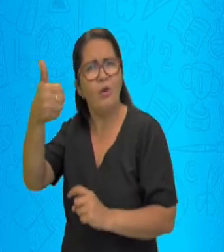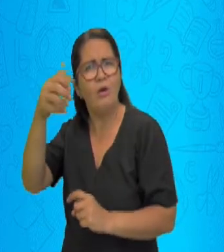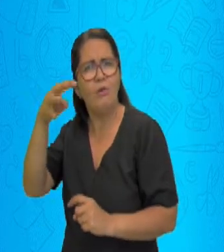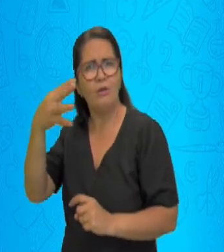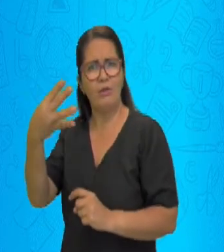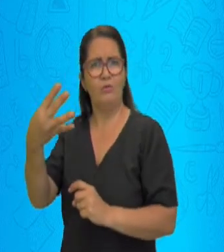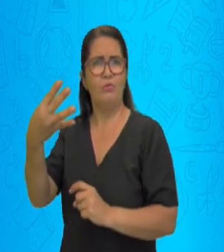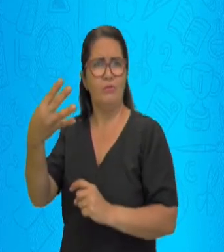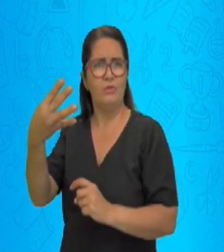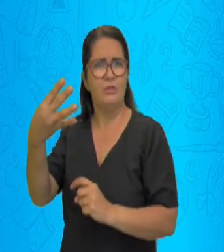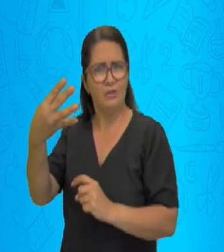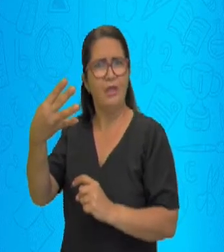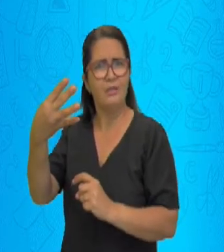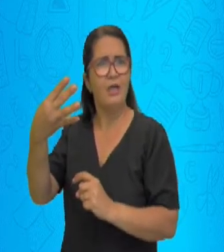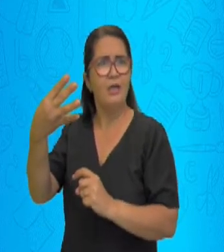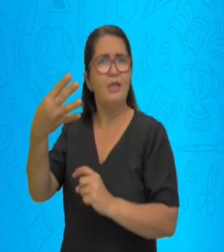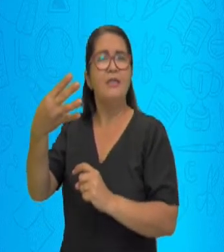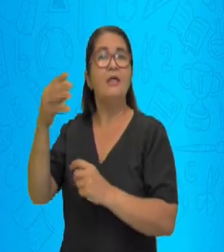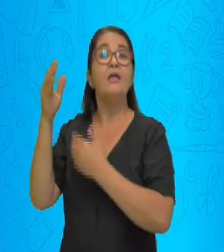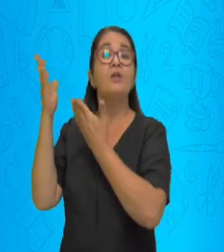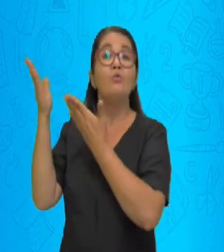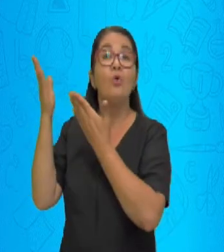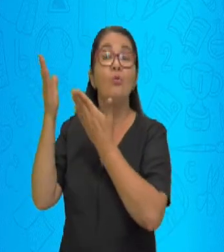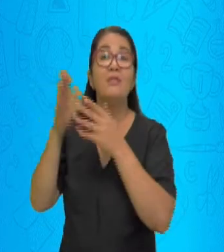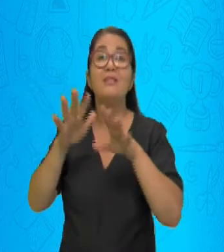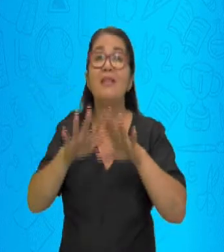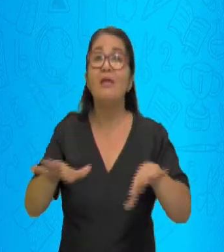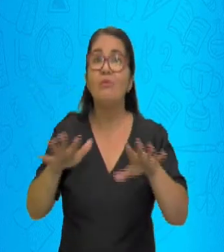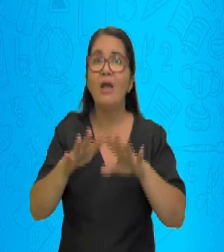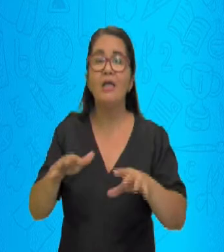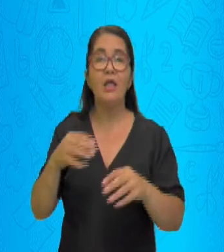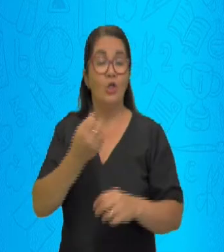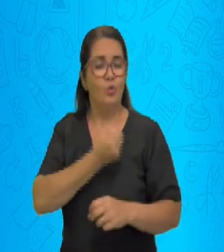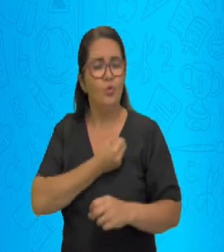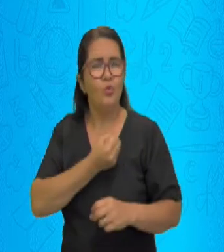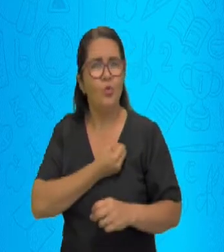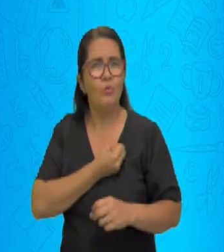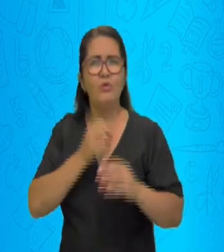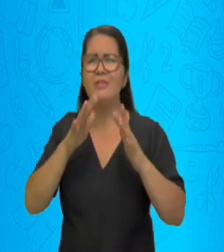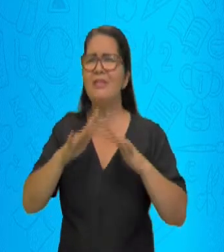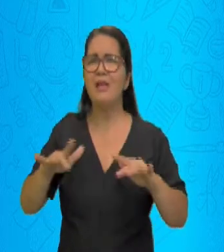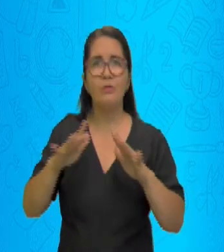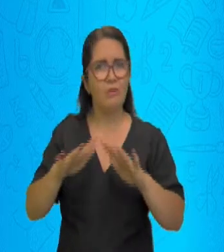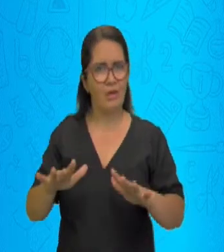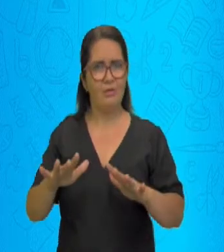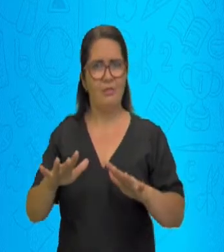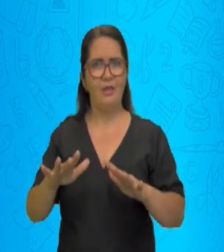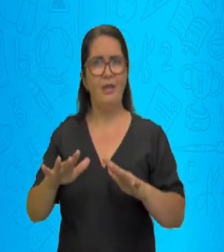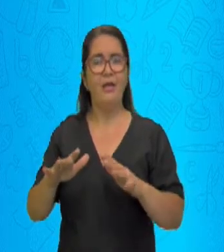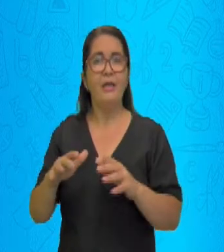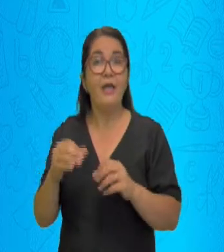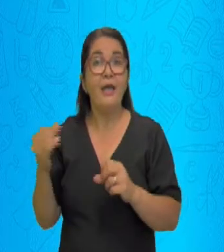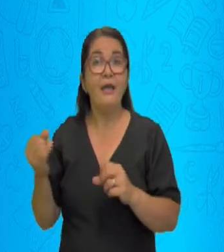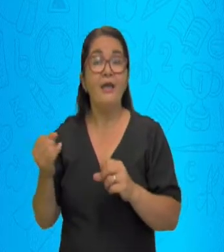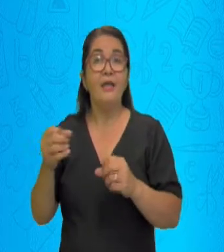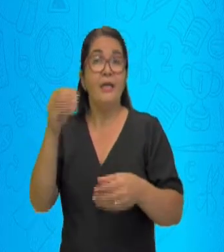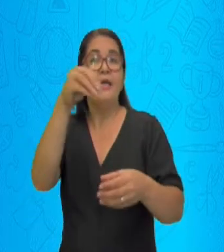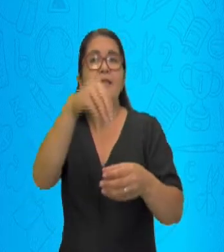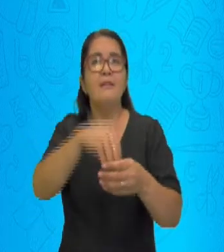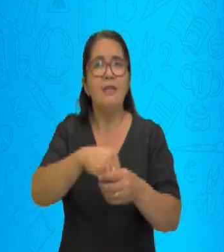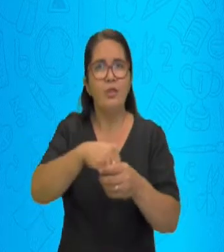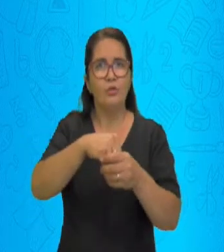esses números são números naturais. Observe, 8 é um número natural, 6 é um